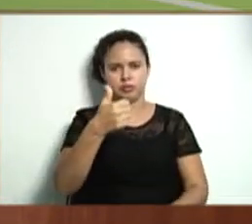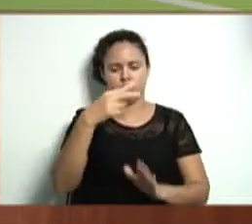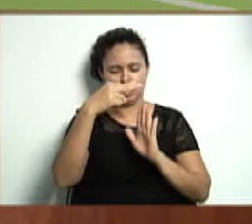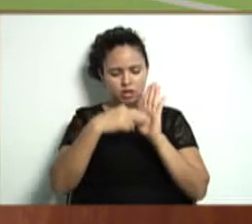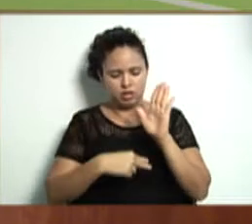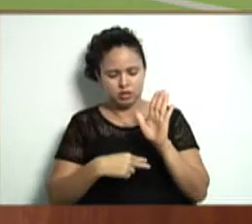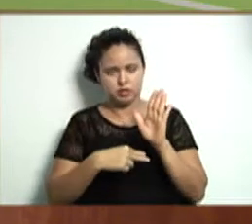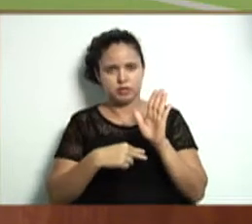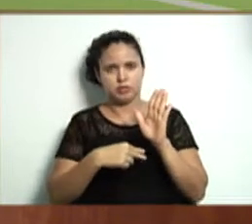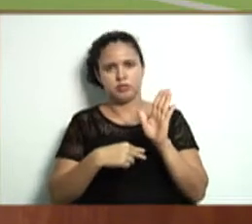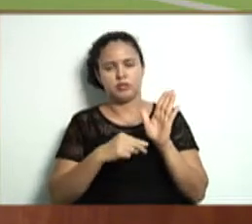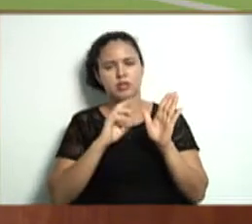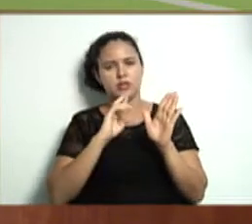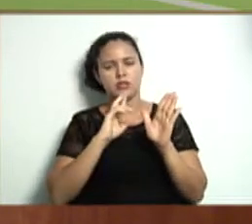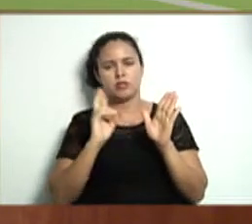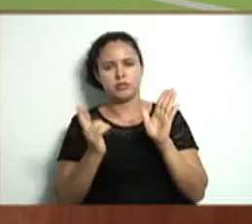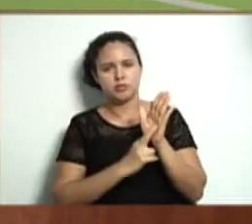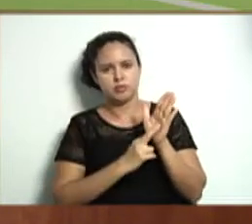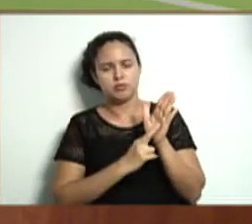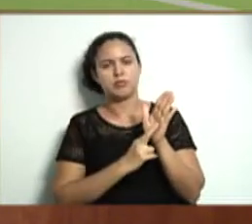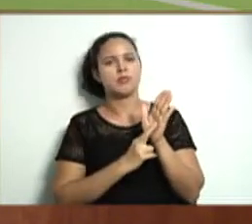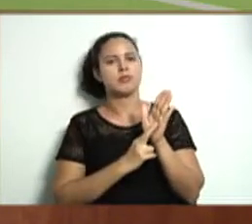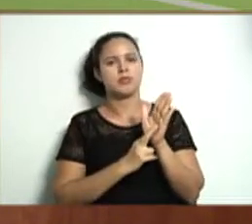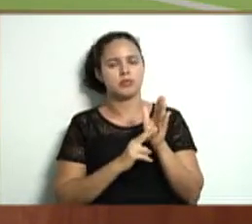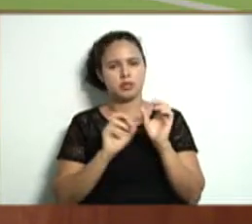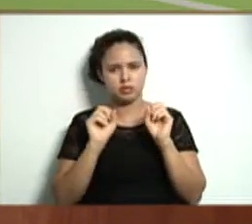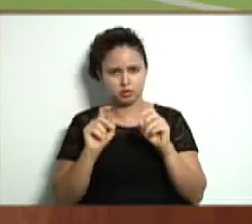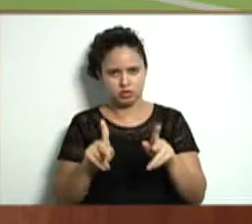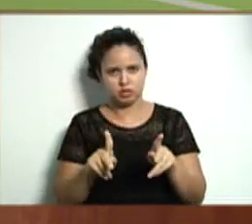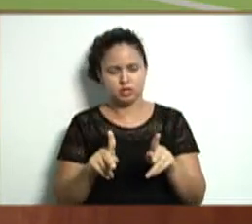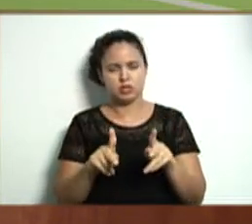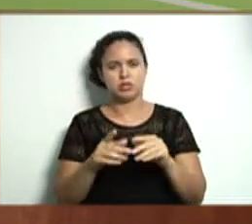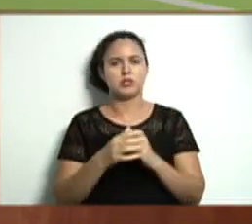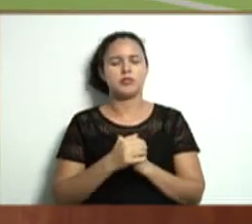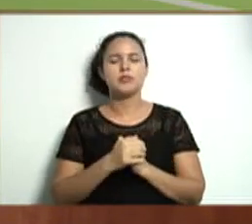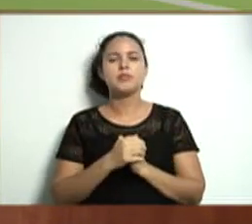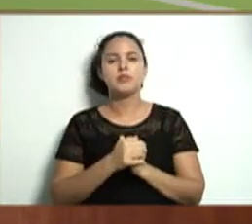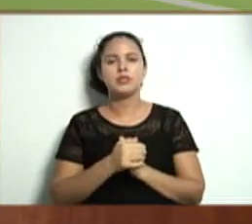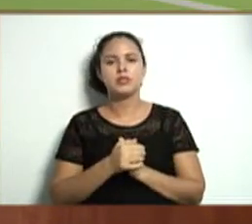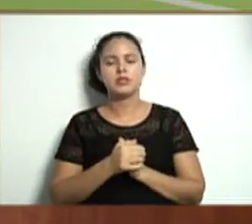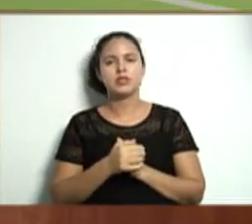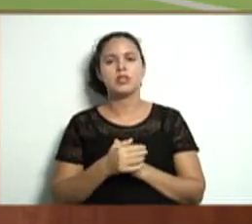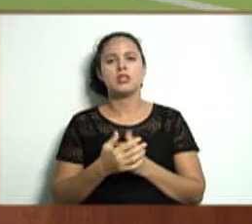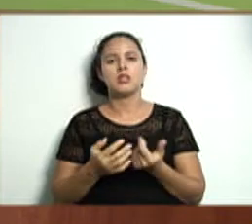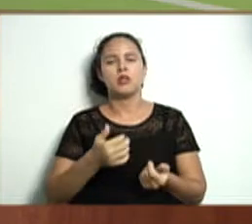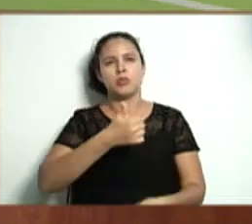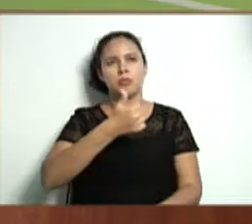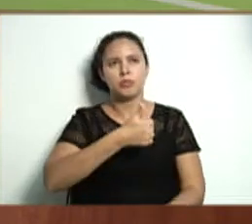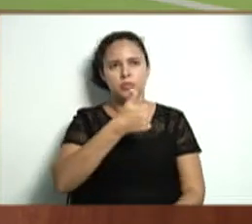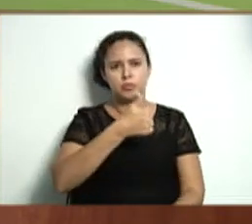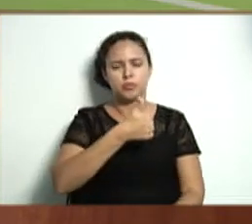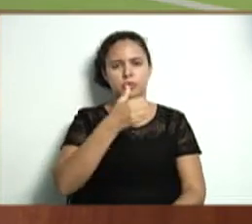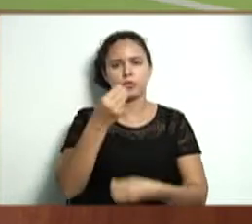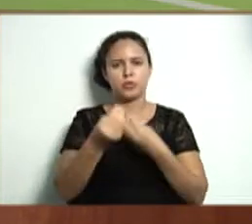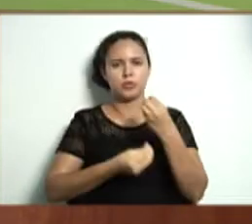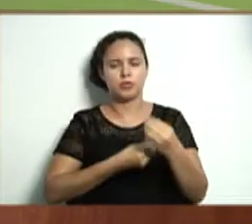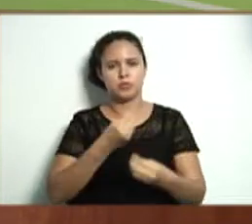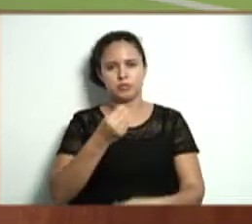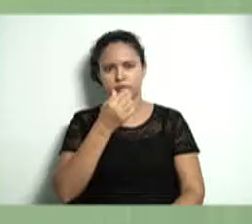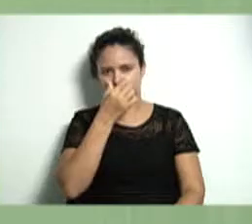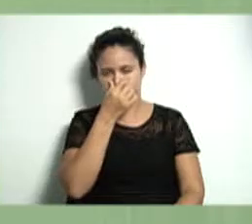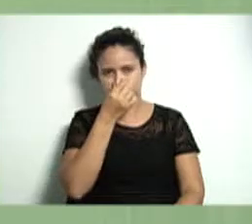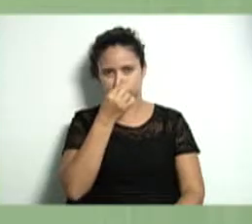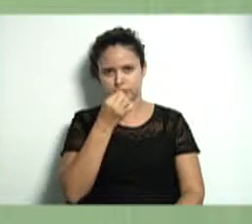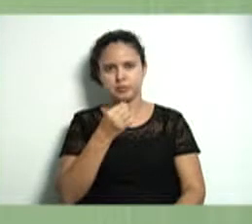e quero saber da senhora qual é a resposta correta. Questão do modo de produção. Então, gente, modo